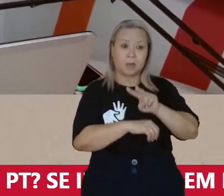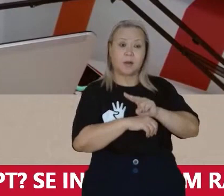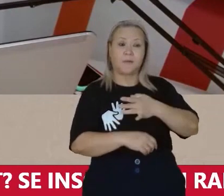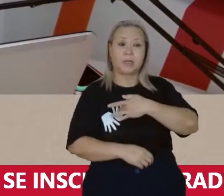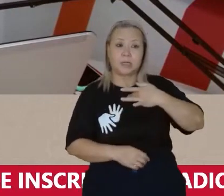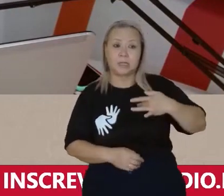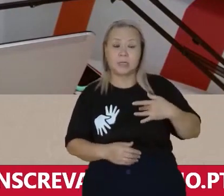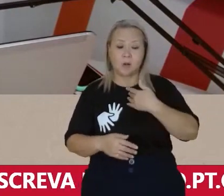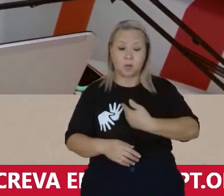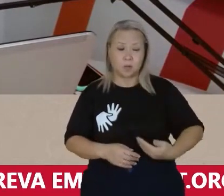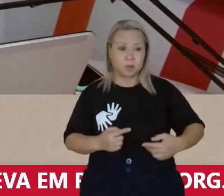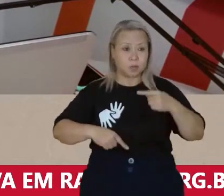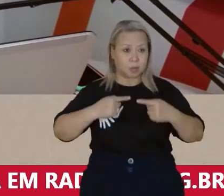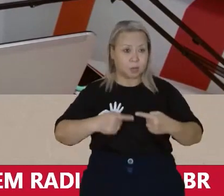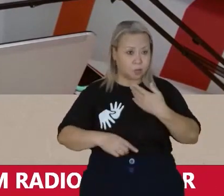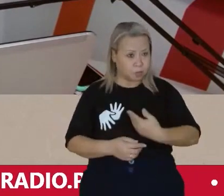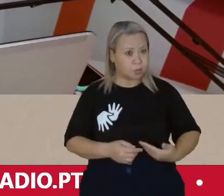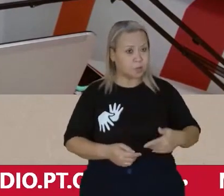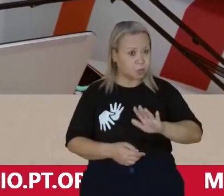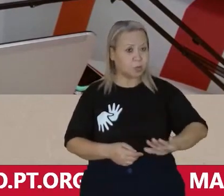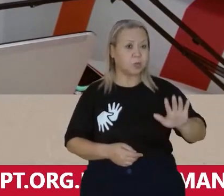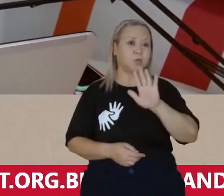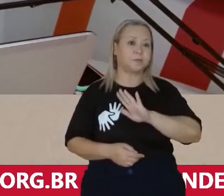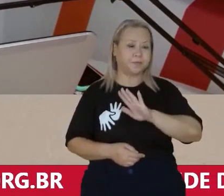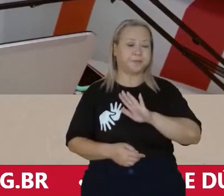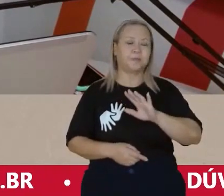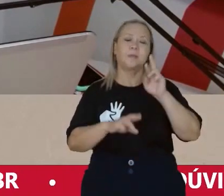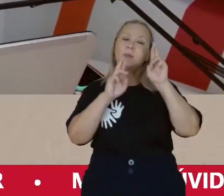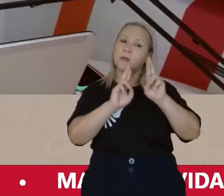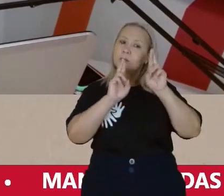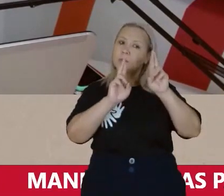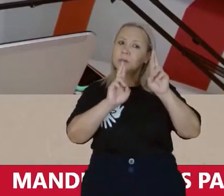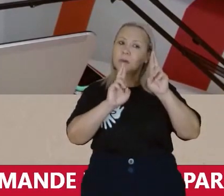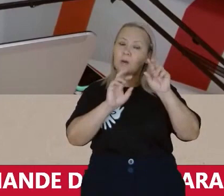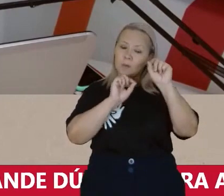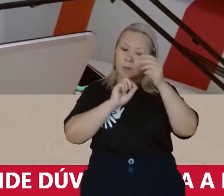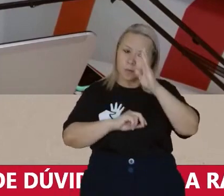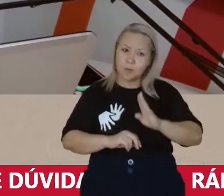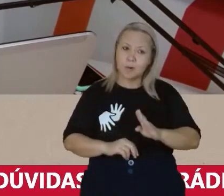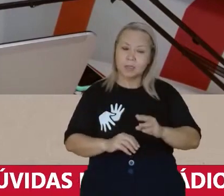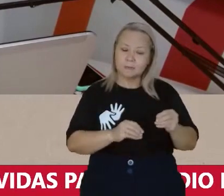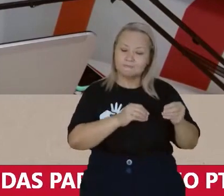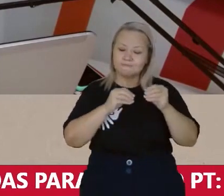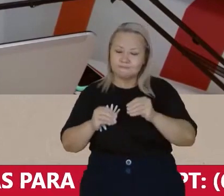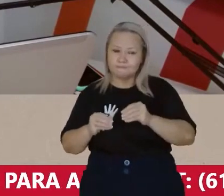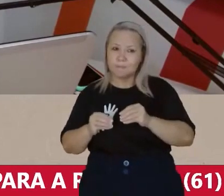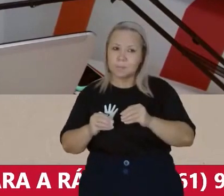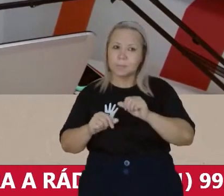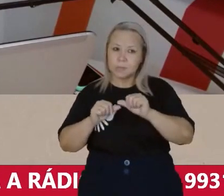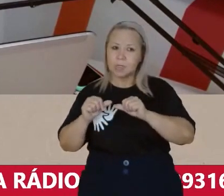saúde pública, das políticas públicas, né? Nós esperamos que o Brasil saia, portanto, melhor do que entrou